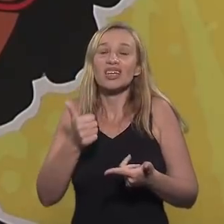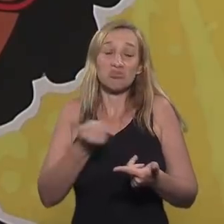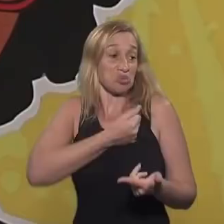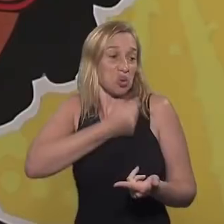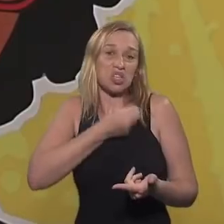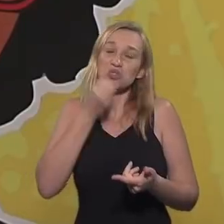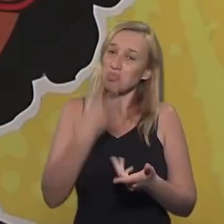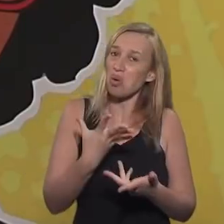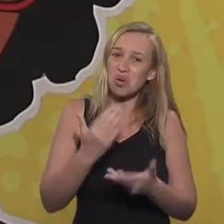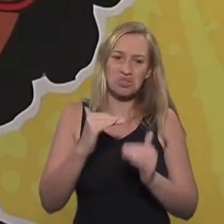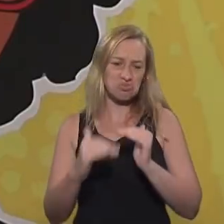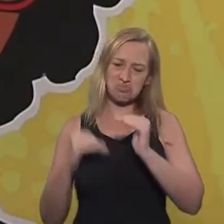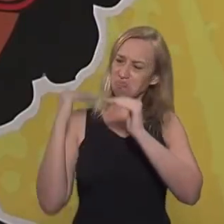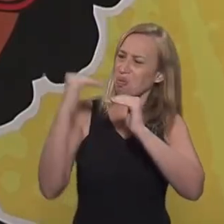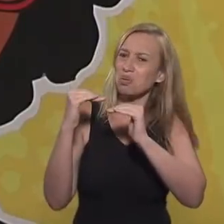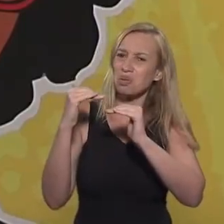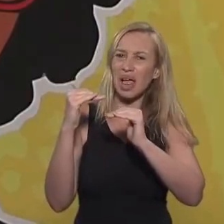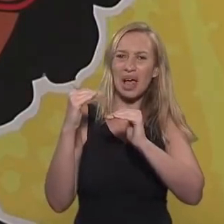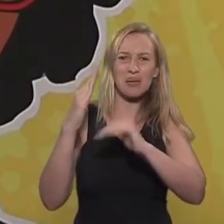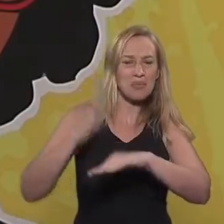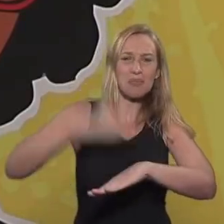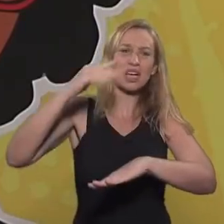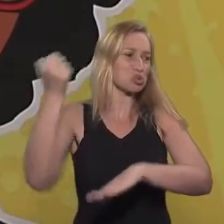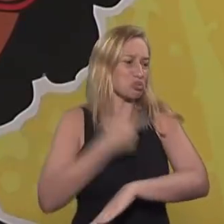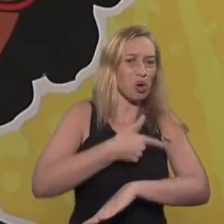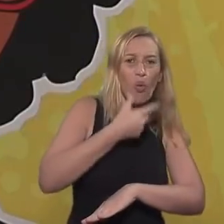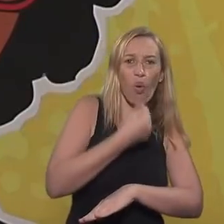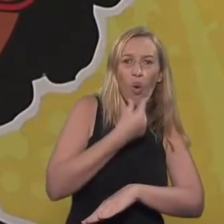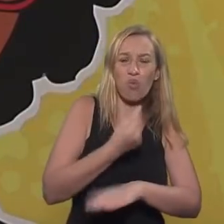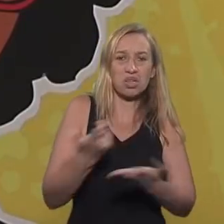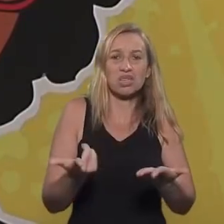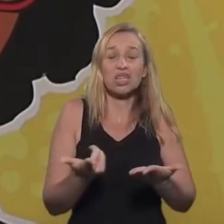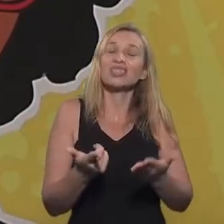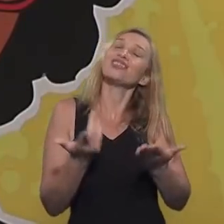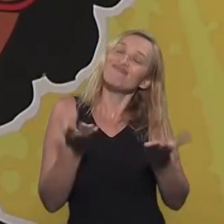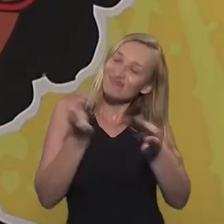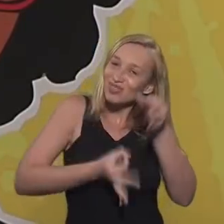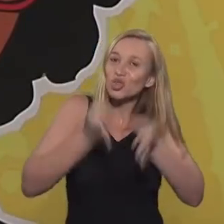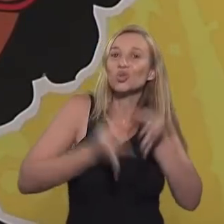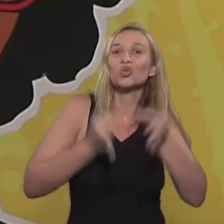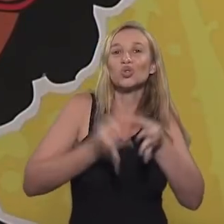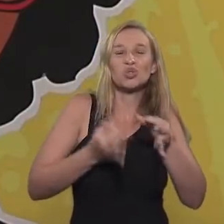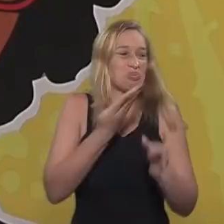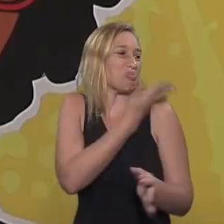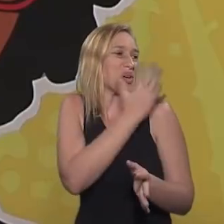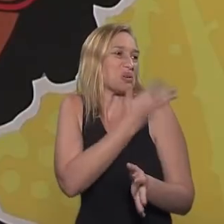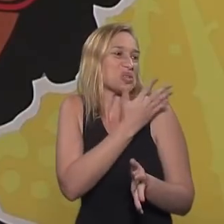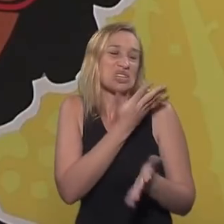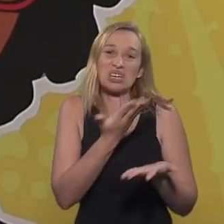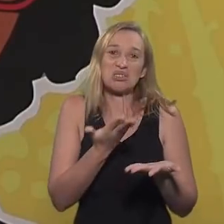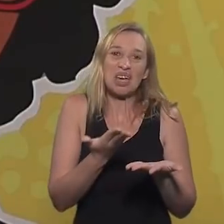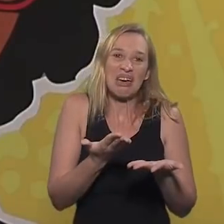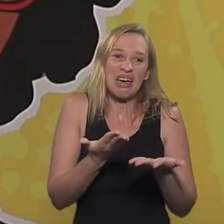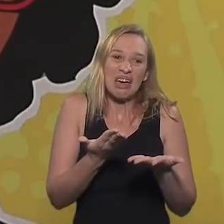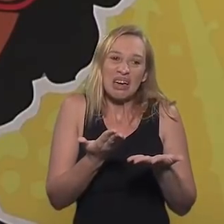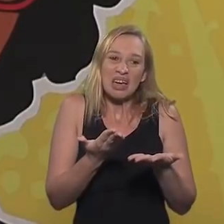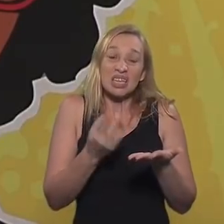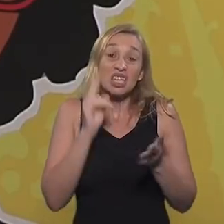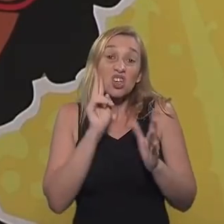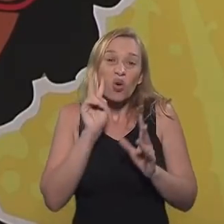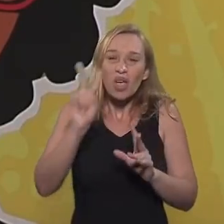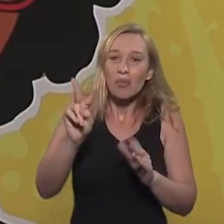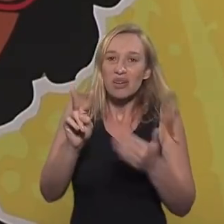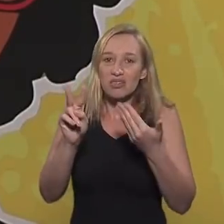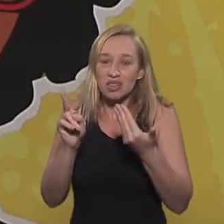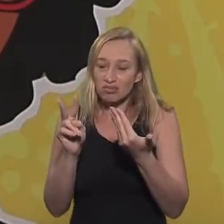inclusive, tiveram notas, de novo, superior aos homens. Então, nada mais justo, e essa coisa do preconceito, a gente tem que